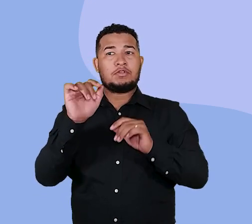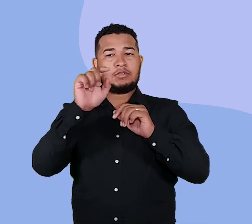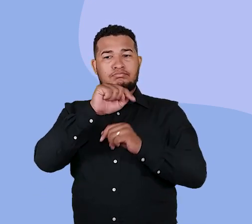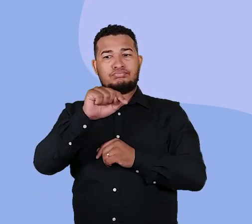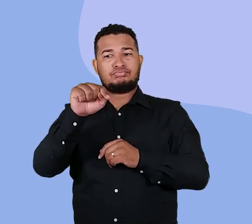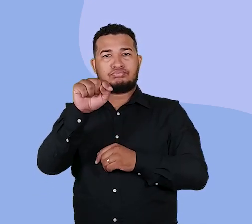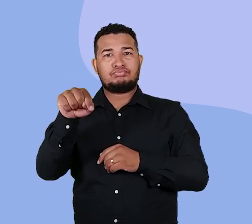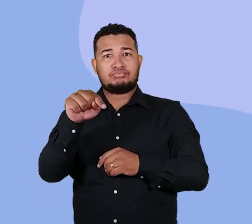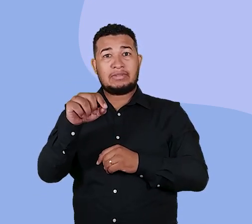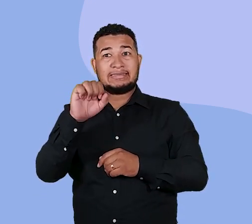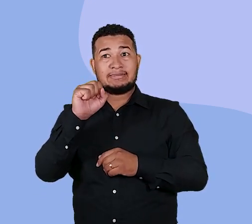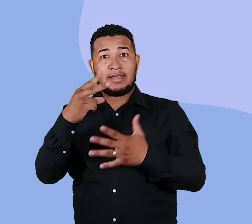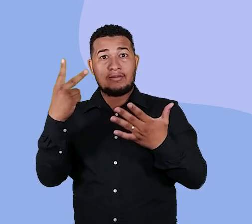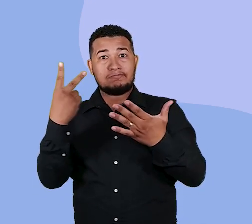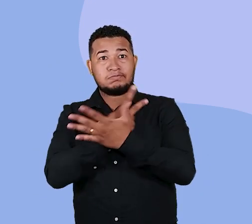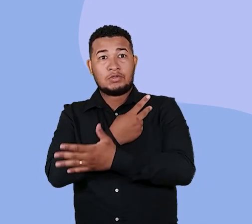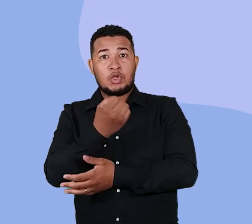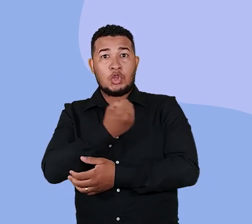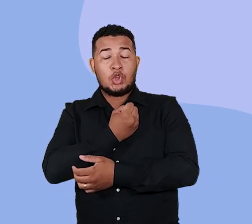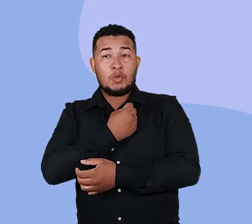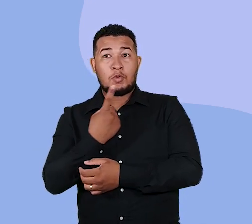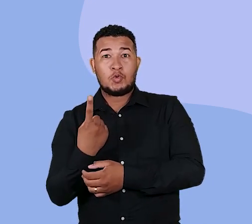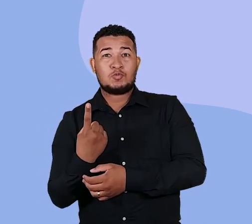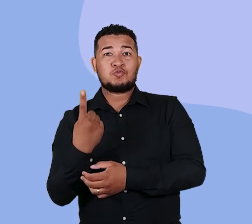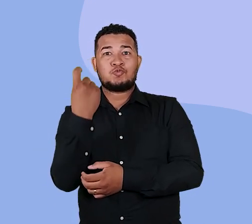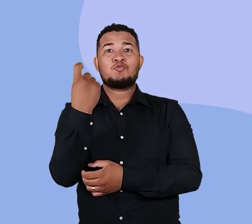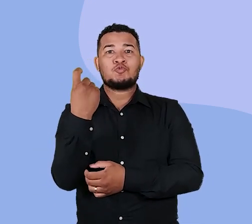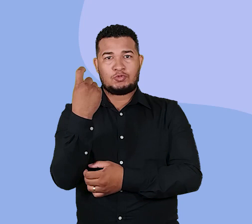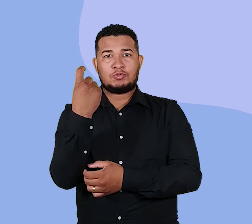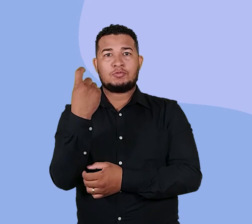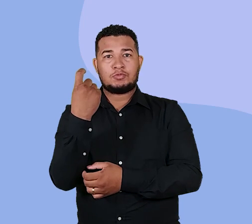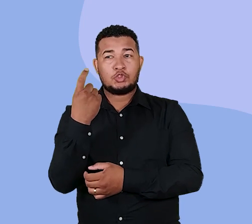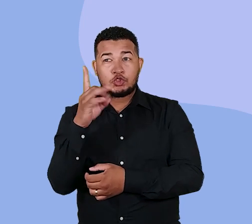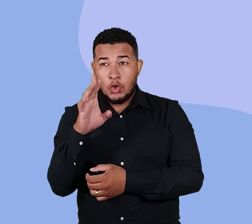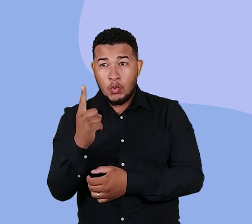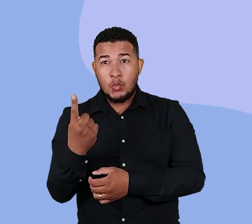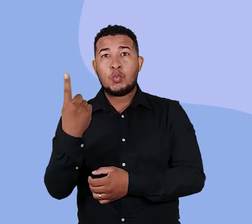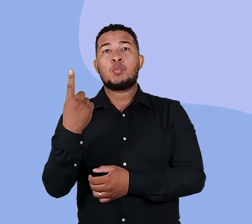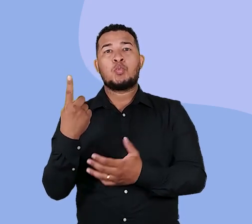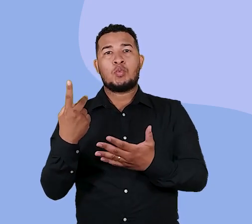o CPF, se errar um dígito apenas,